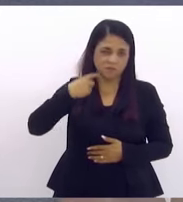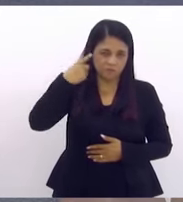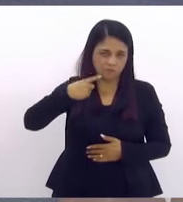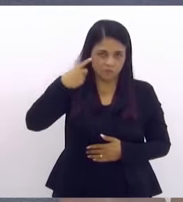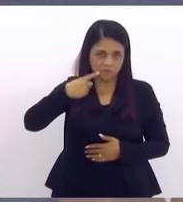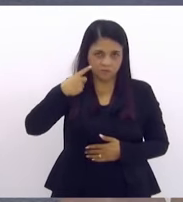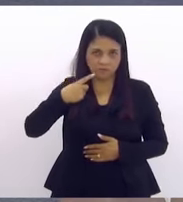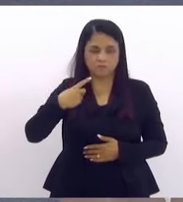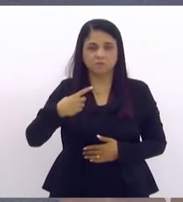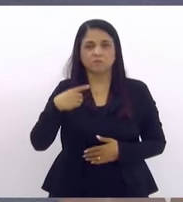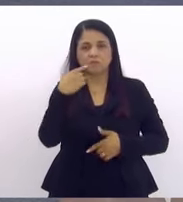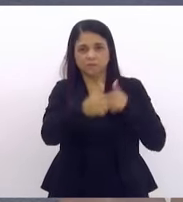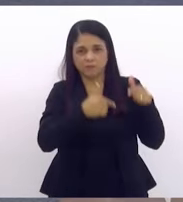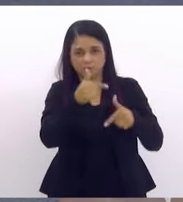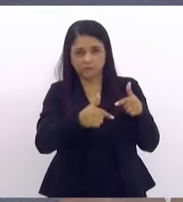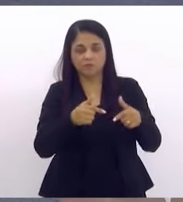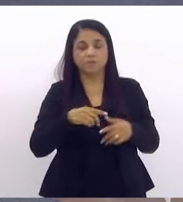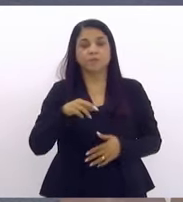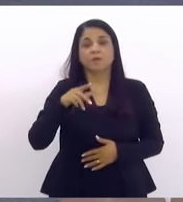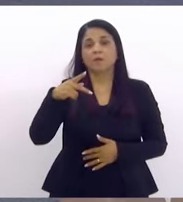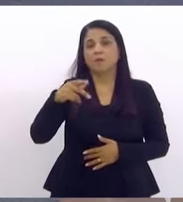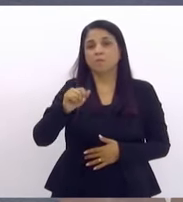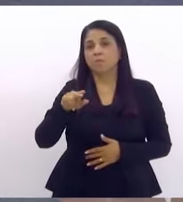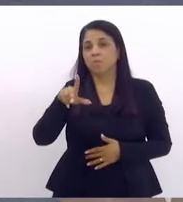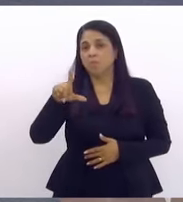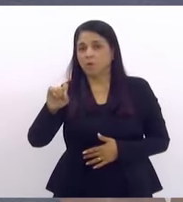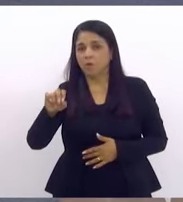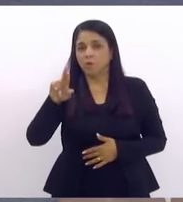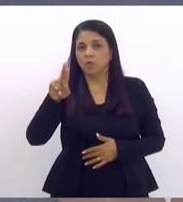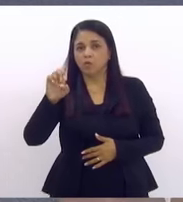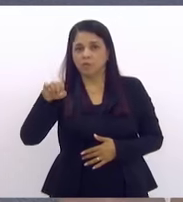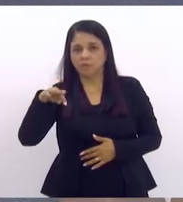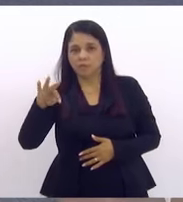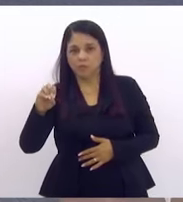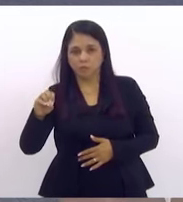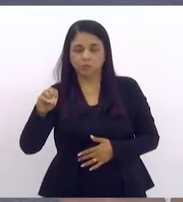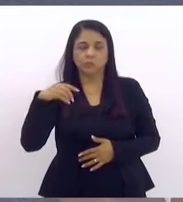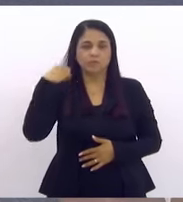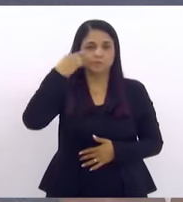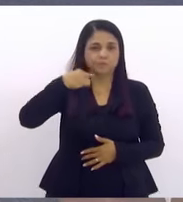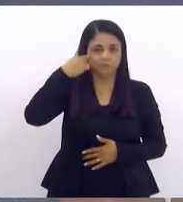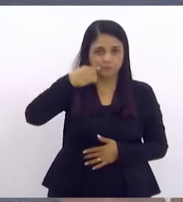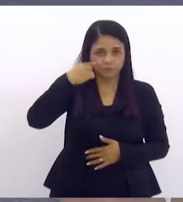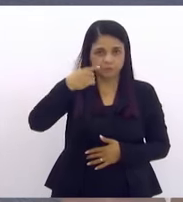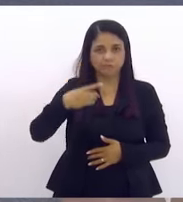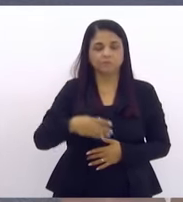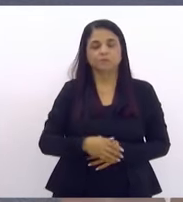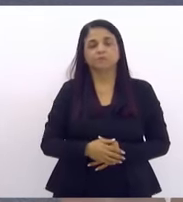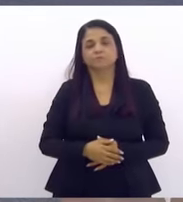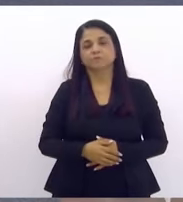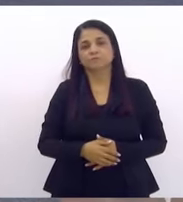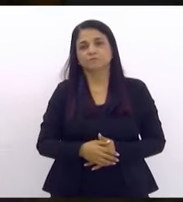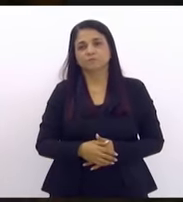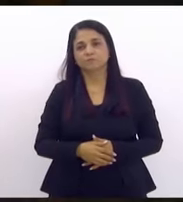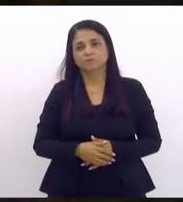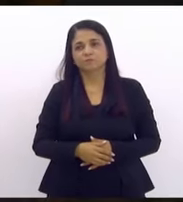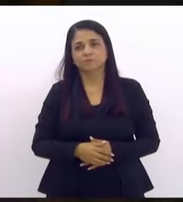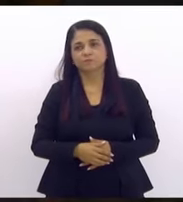trabalhistas Paulo Renato Fernandes da Silva advogado Dr Paulo Fernando Paulo